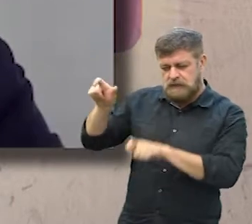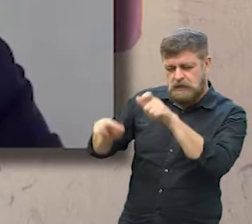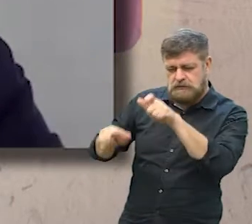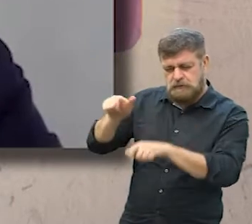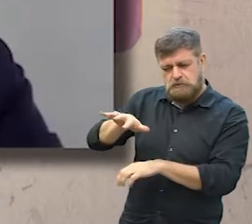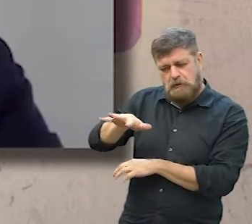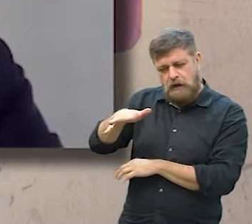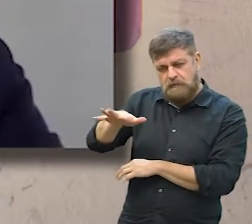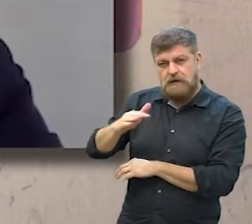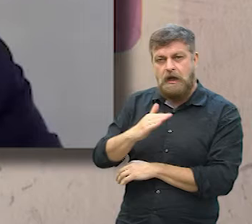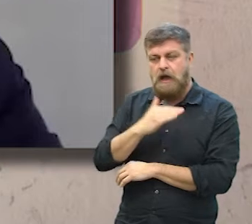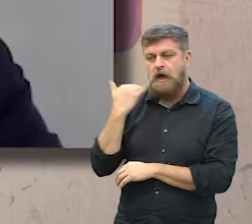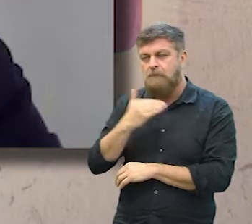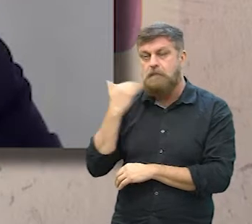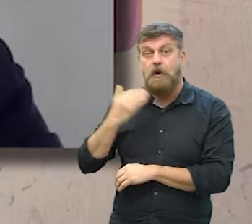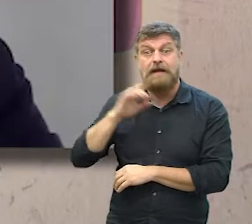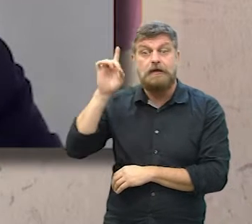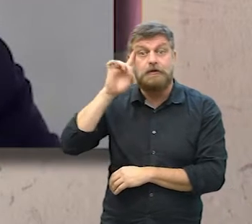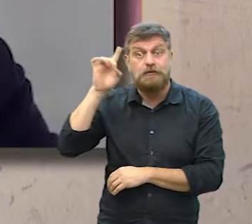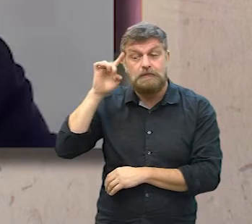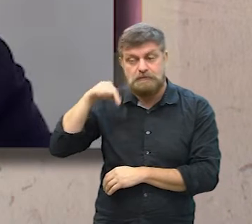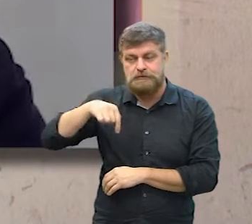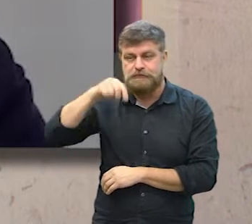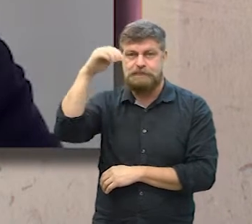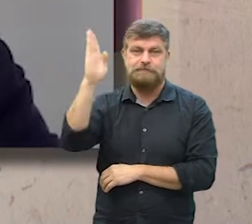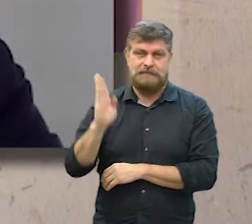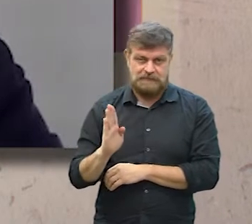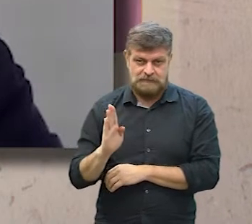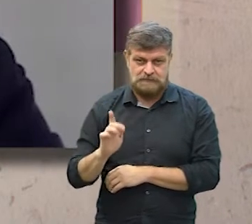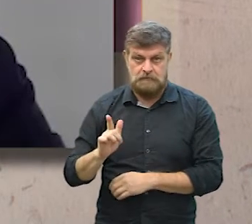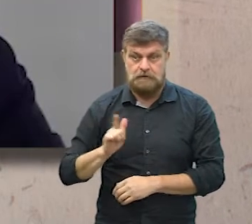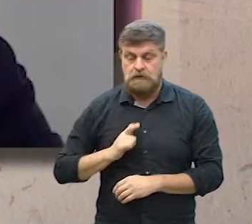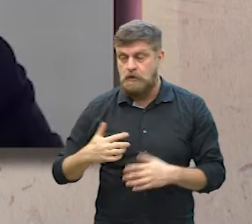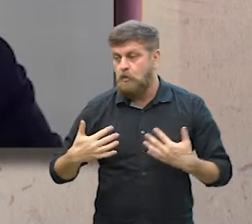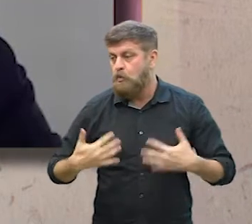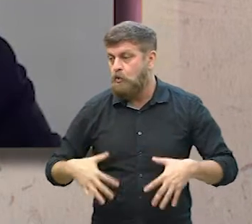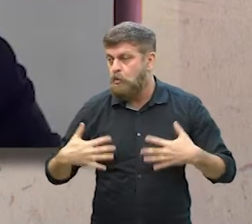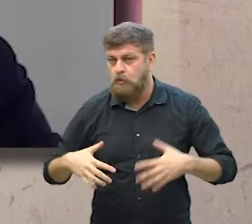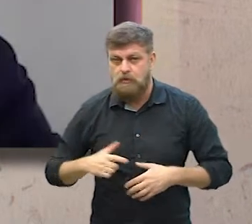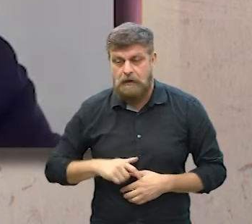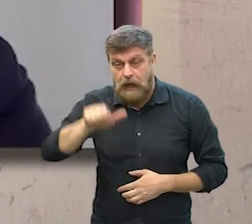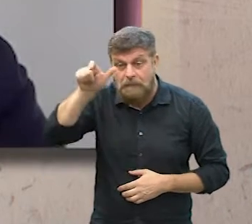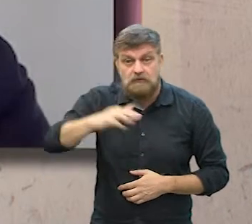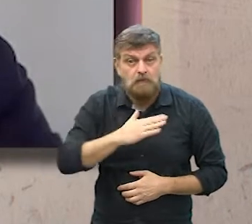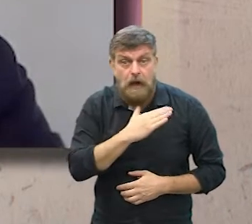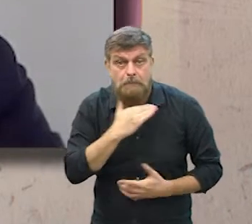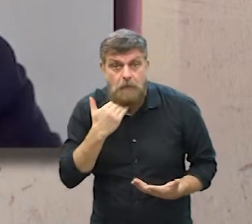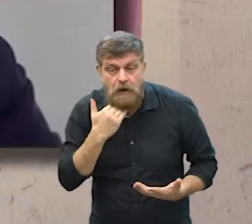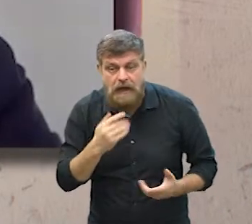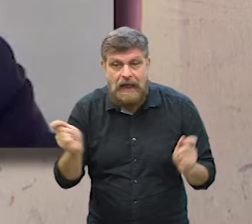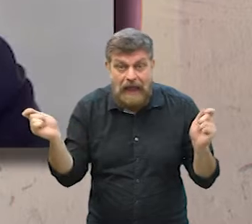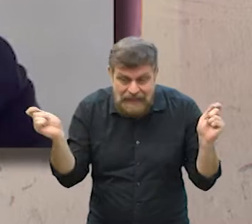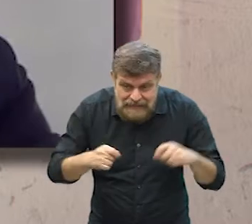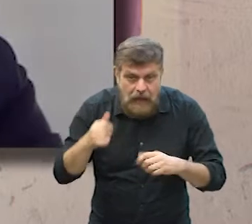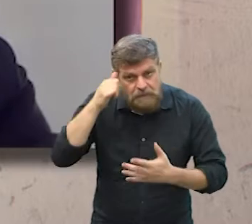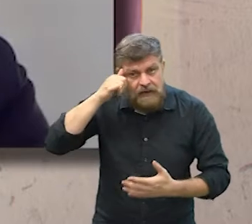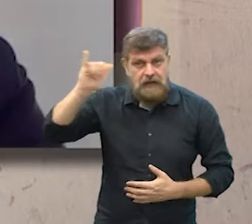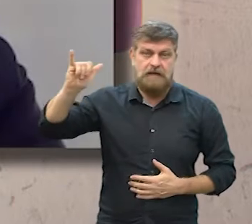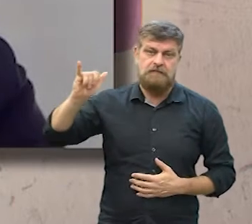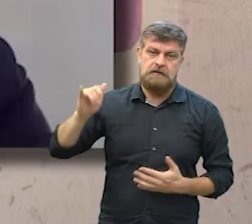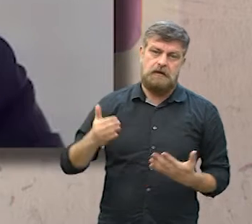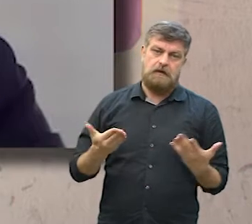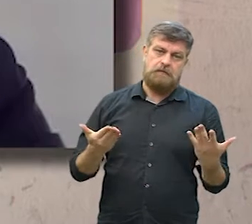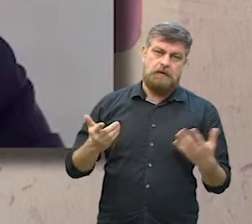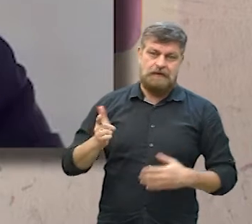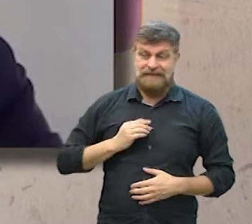7 pessoas, mais ou menos, a estimativa, morrem todos os dias por asma no país. Então, mortes totalmente preveníveis,